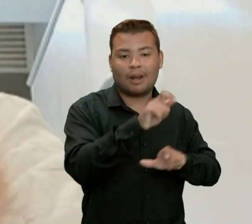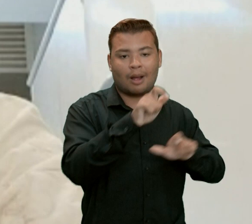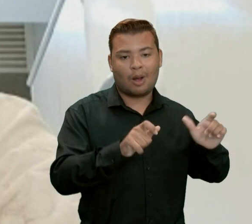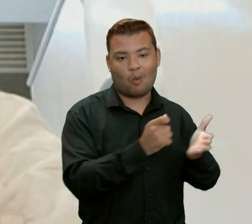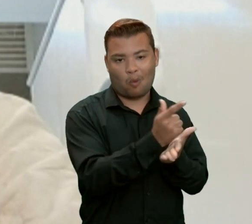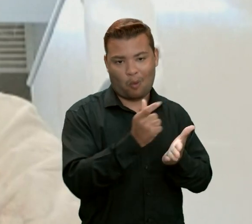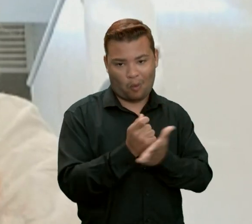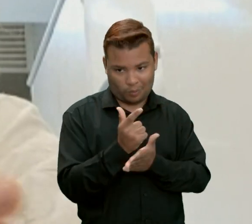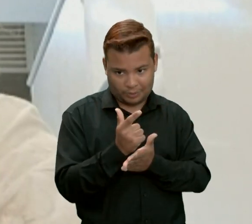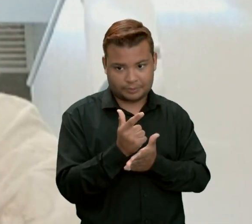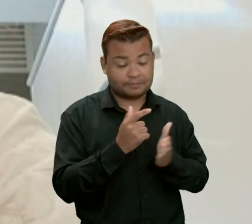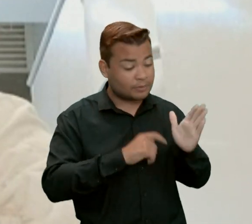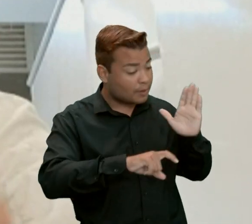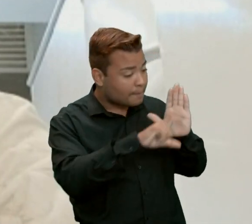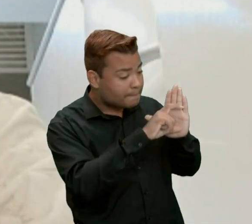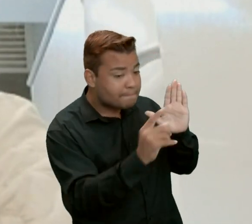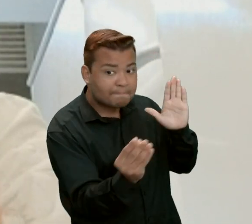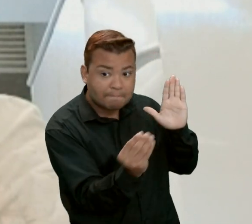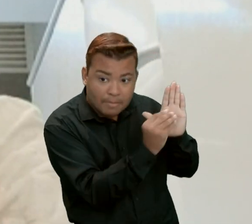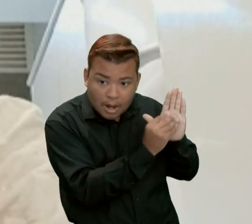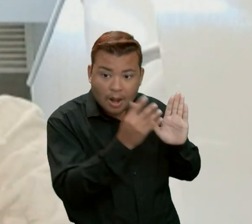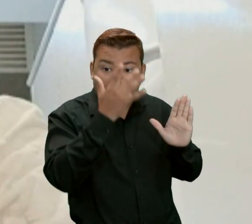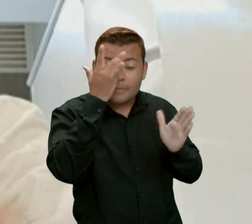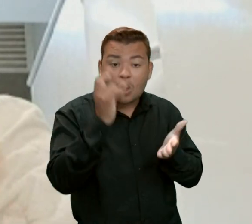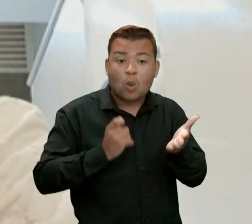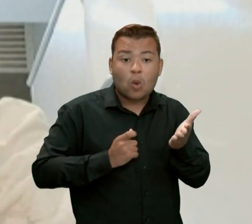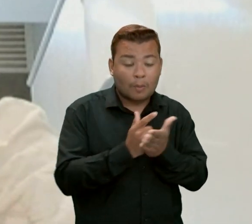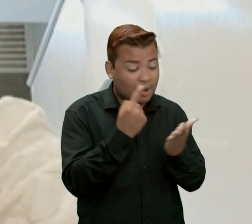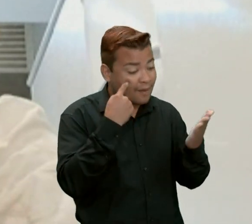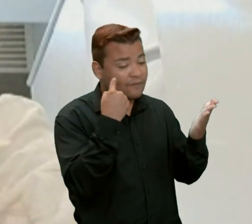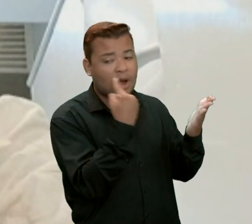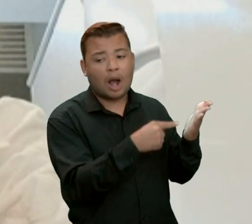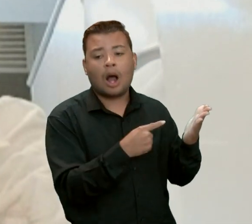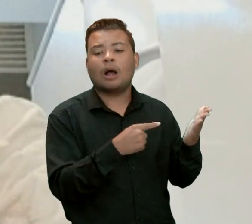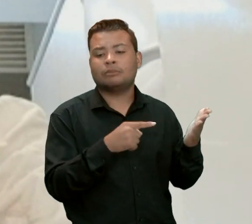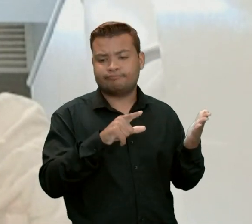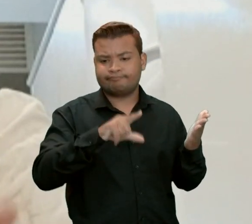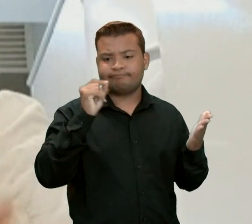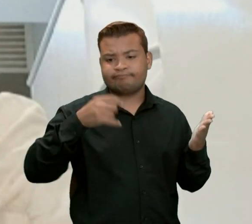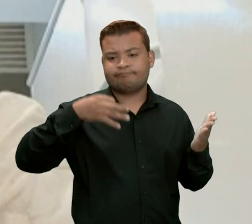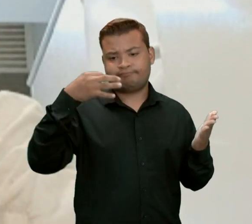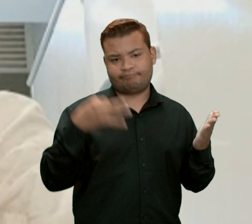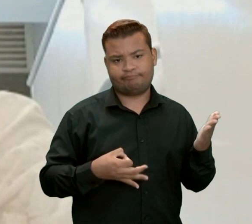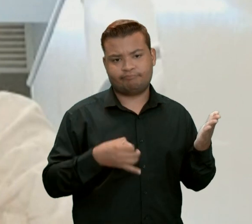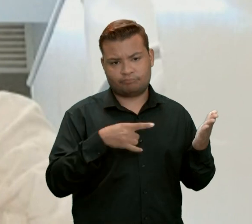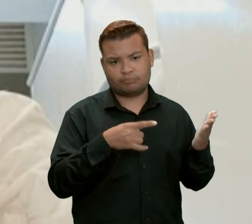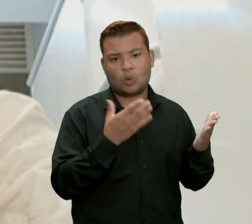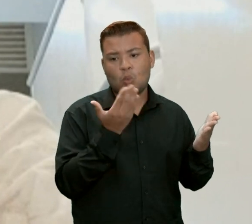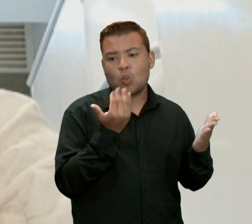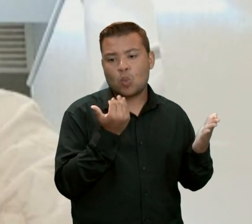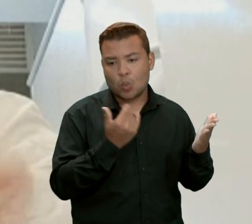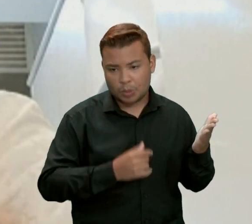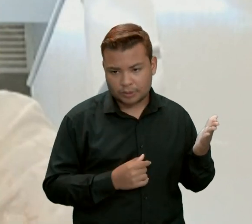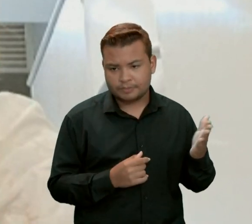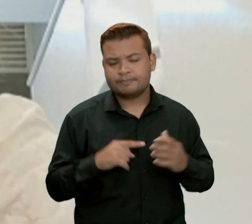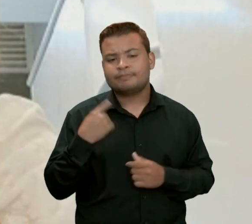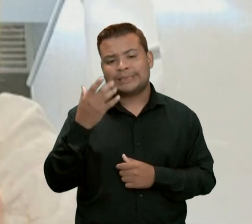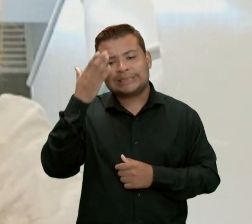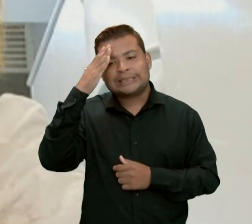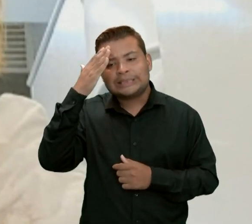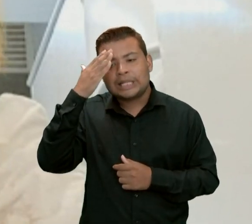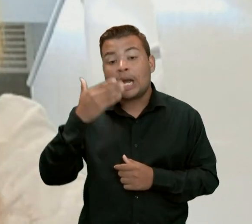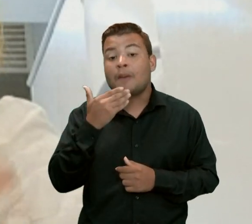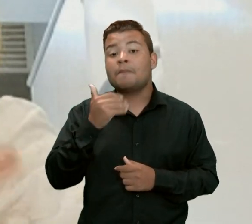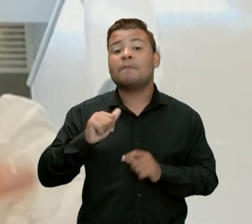rotulagem ajuda o consumidor a escolher melhor os alimentos que são processados, né? A gente sabe que o ideal é a gente preferir